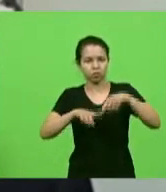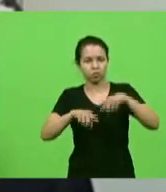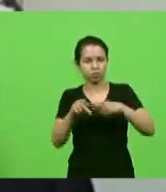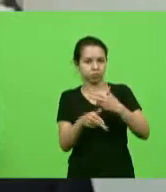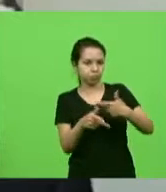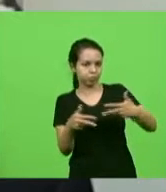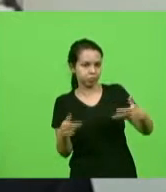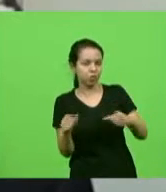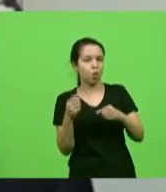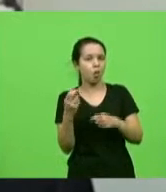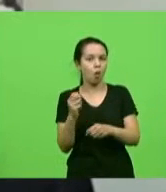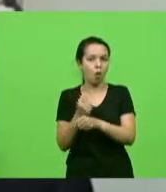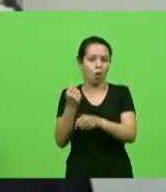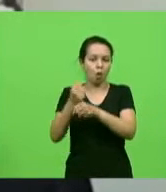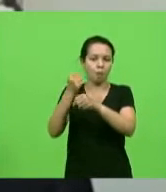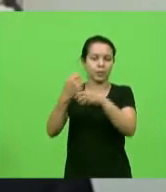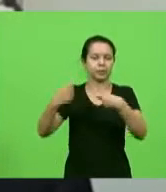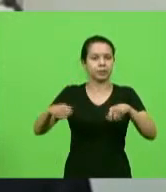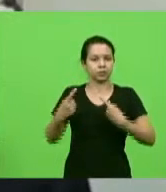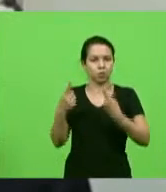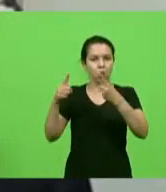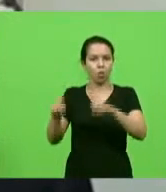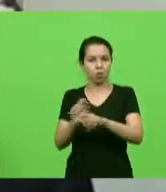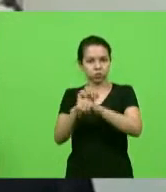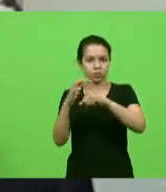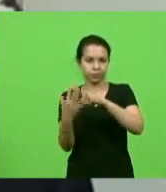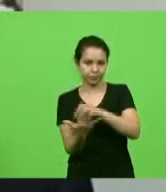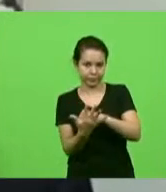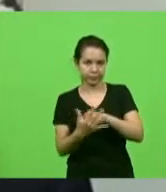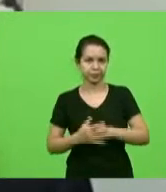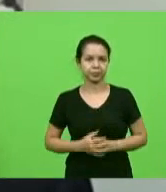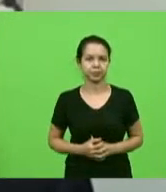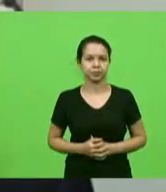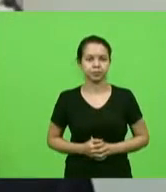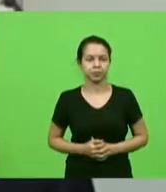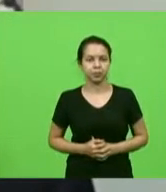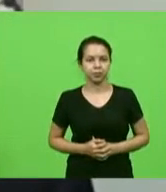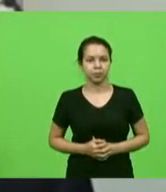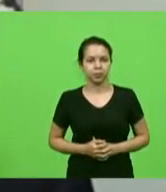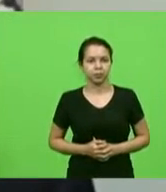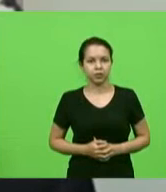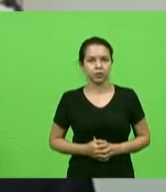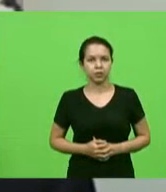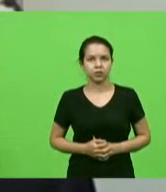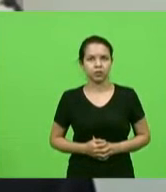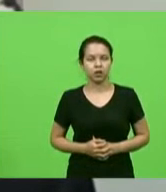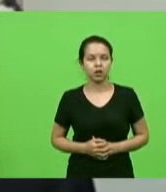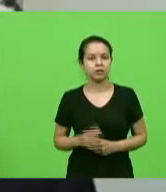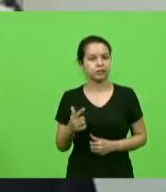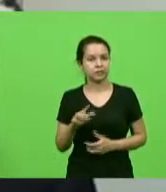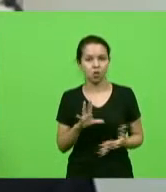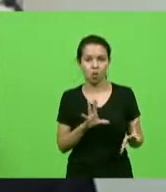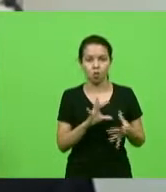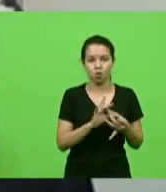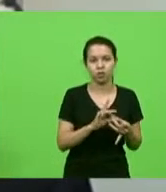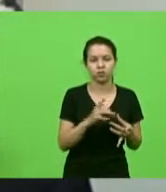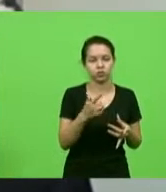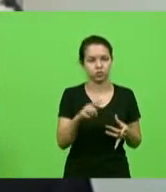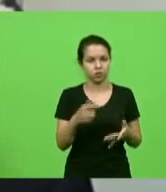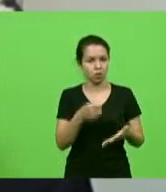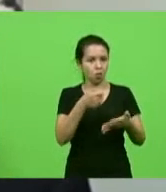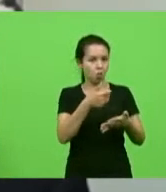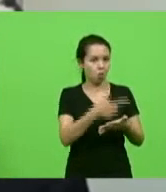de obras necessárias ao enfrentamento da pandemia do novo coronavírus, sem conexão com a aquisição